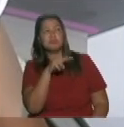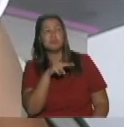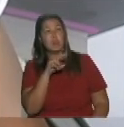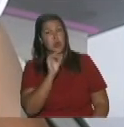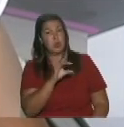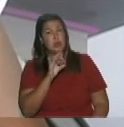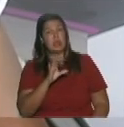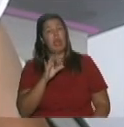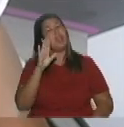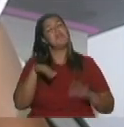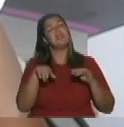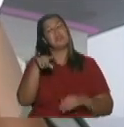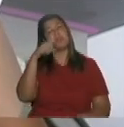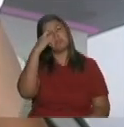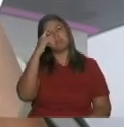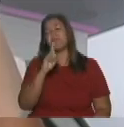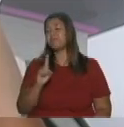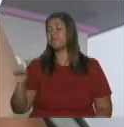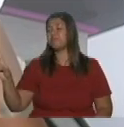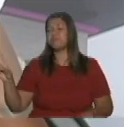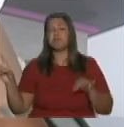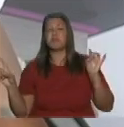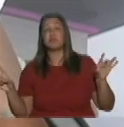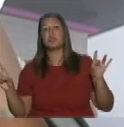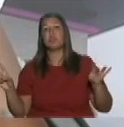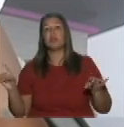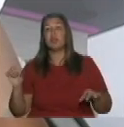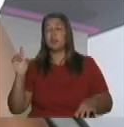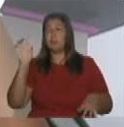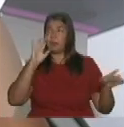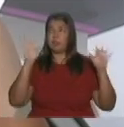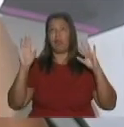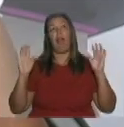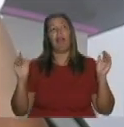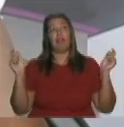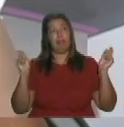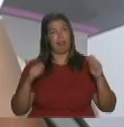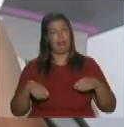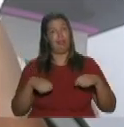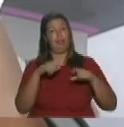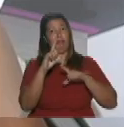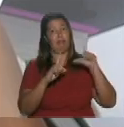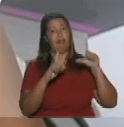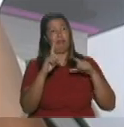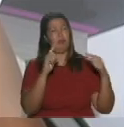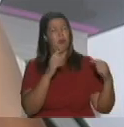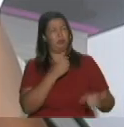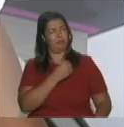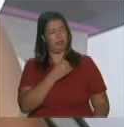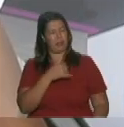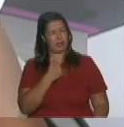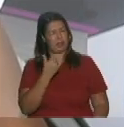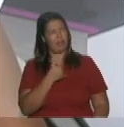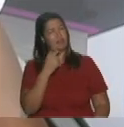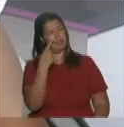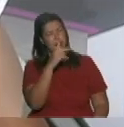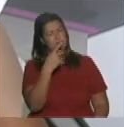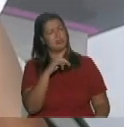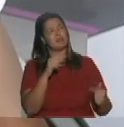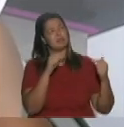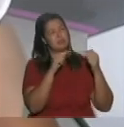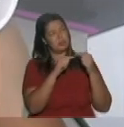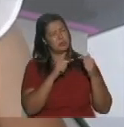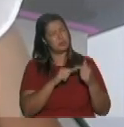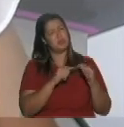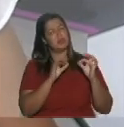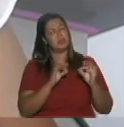que a programação ali ela é apropriada para faixa etária e, às vezes, até é liberada para aquela idade. E quando